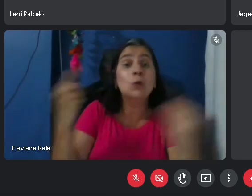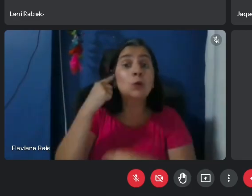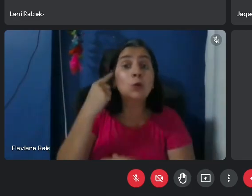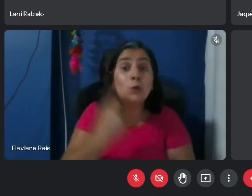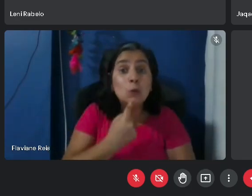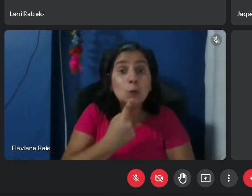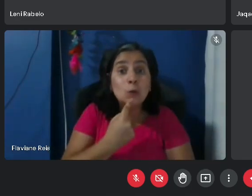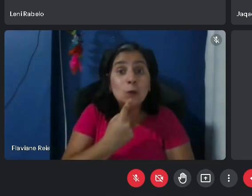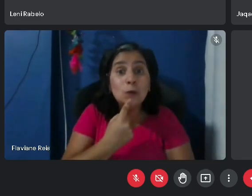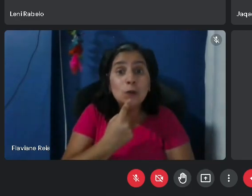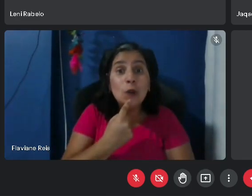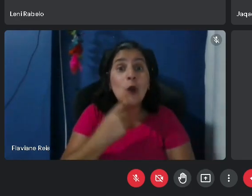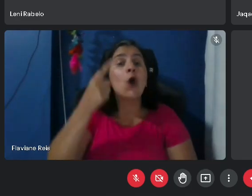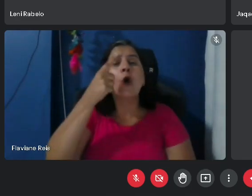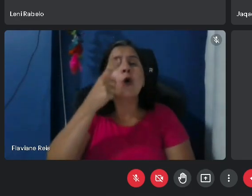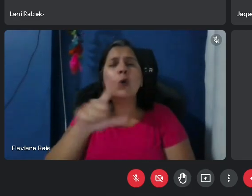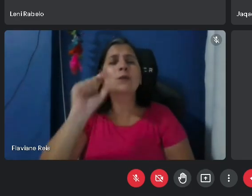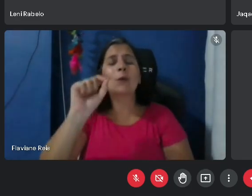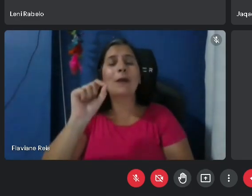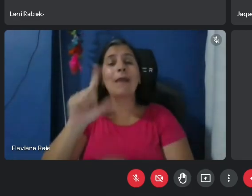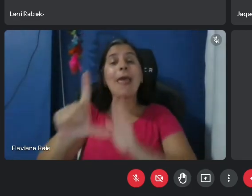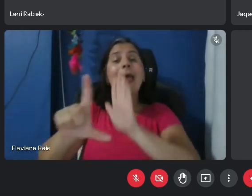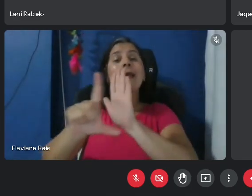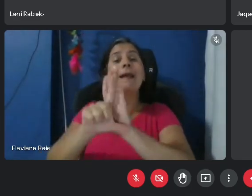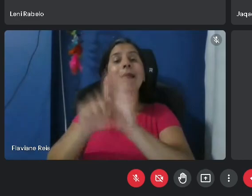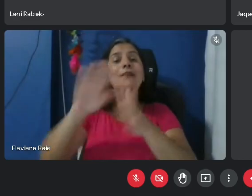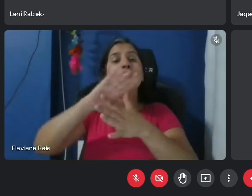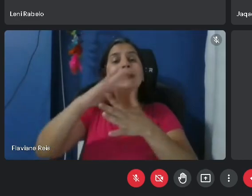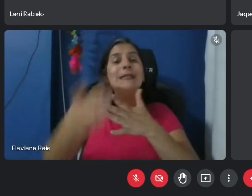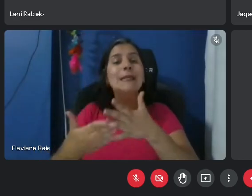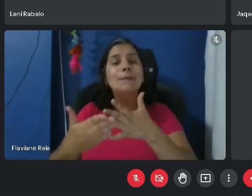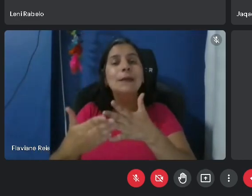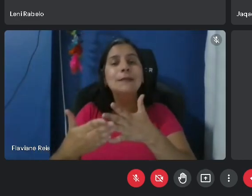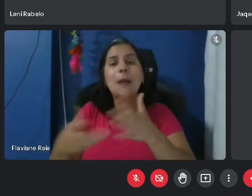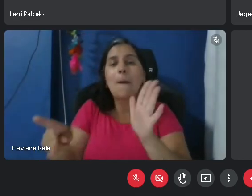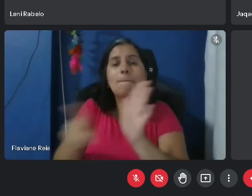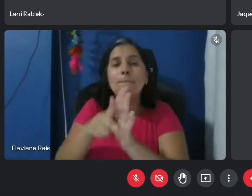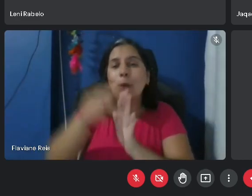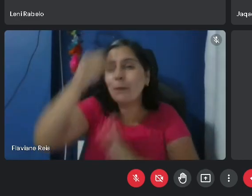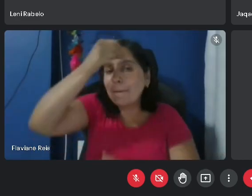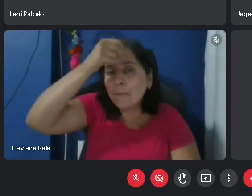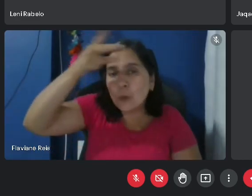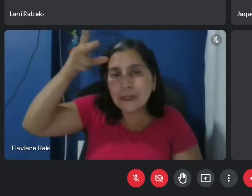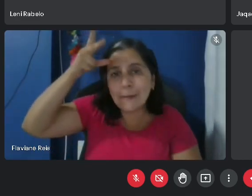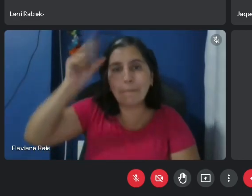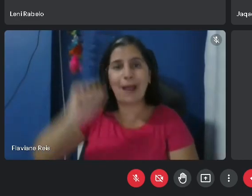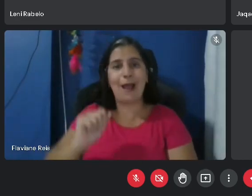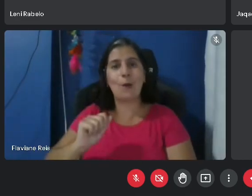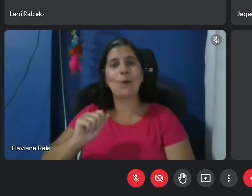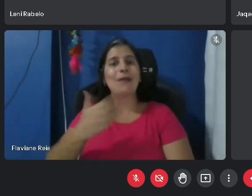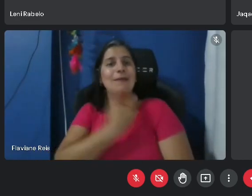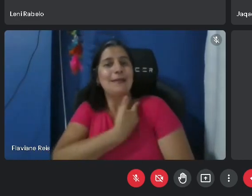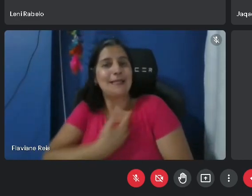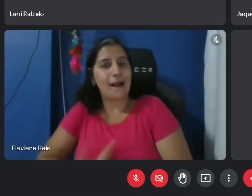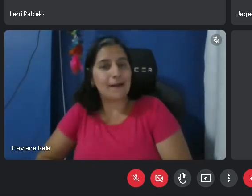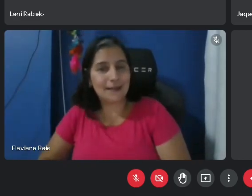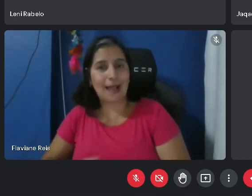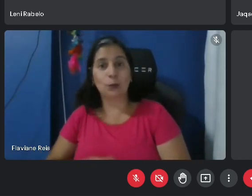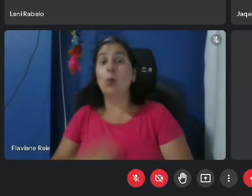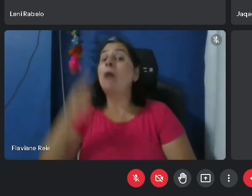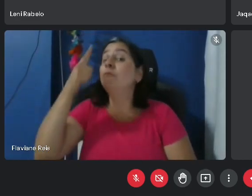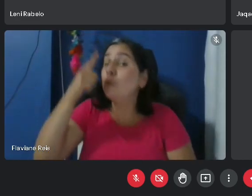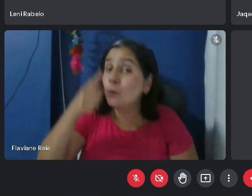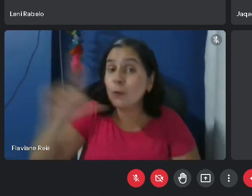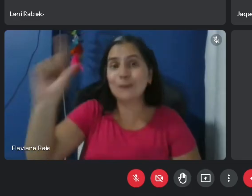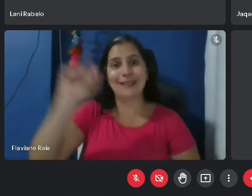Também, muitos surdos conseguiram o quê? Conseguiram adentrar no Letras Libras.